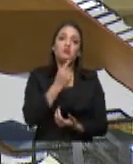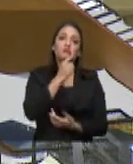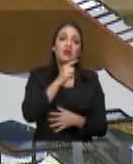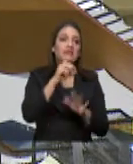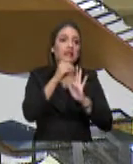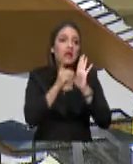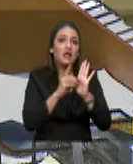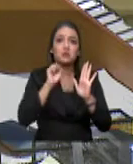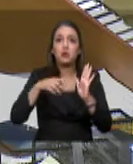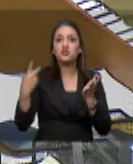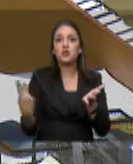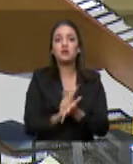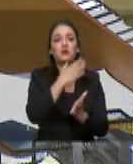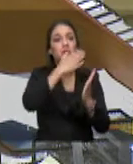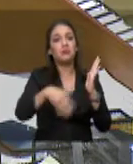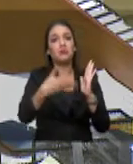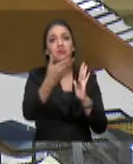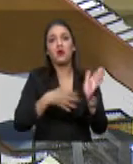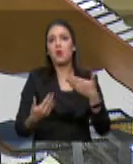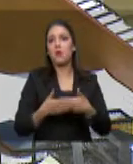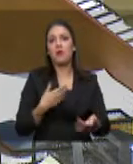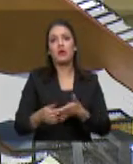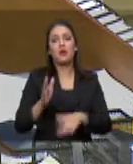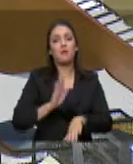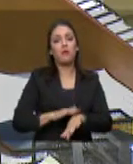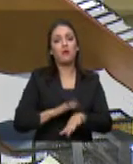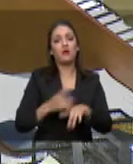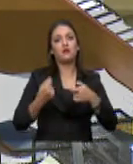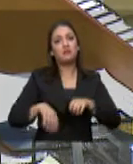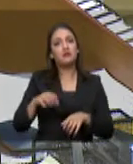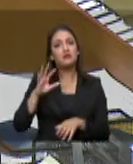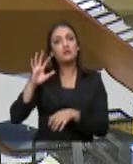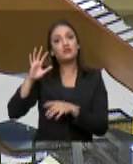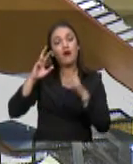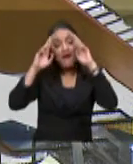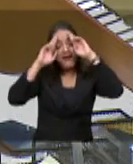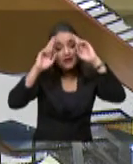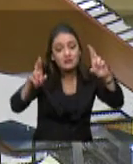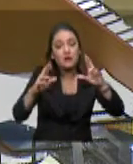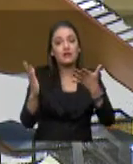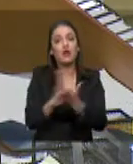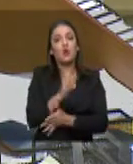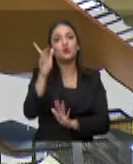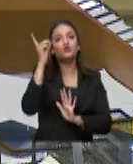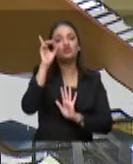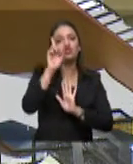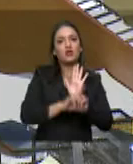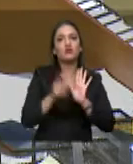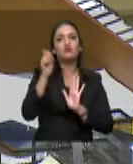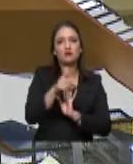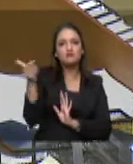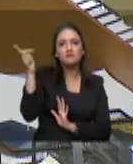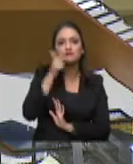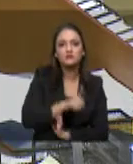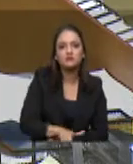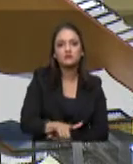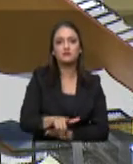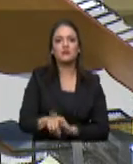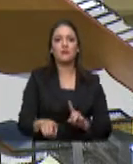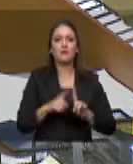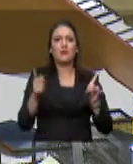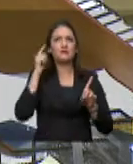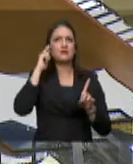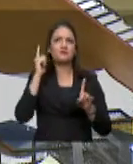a todo momento, respeitados apenas eventuais direitos adquiridos ou atos jurídicos perfeitos. Mas imaginar que